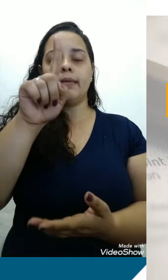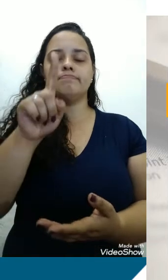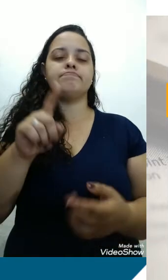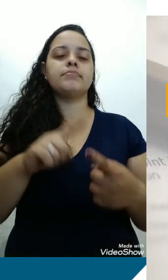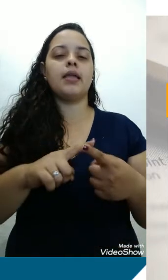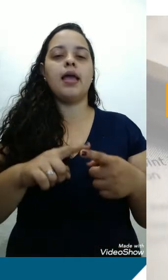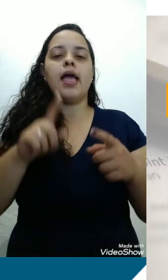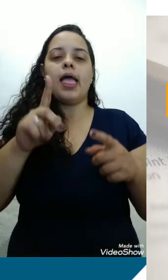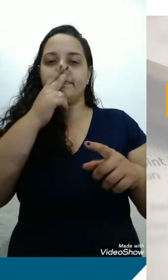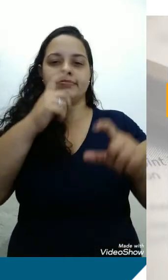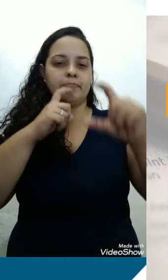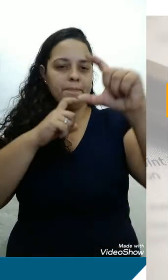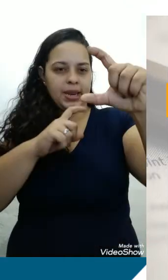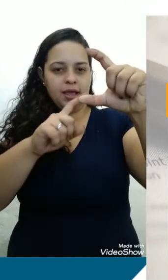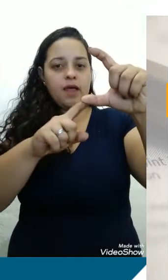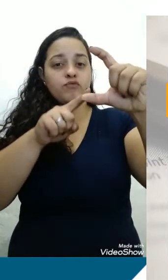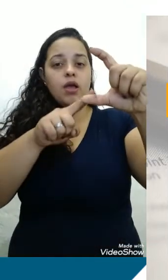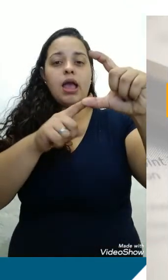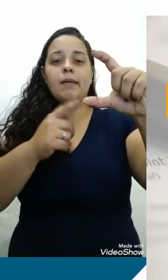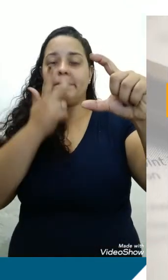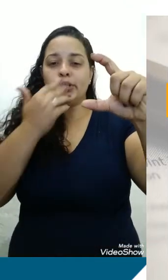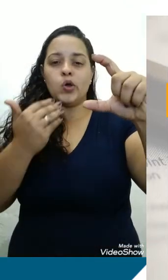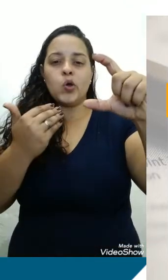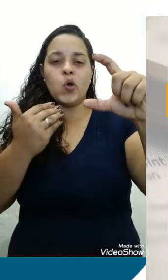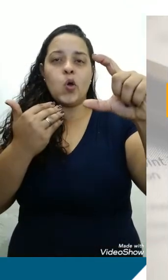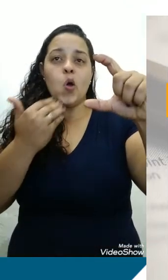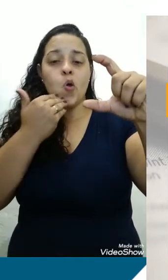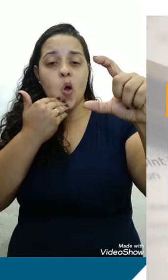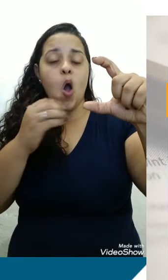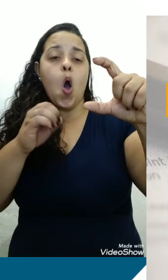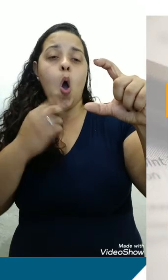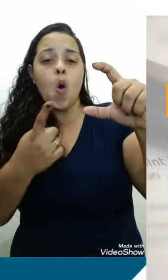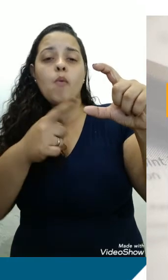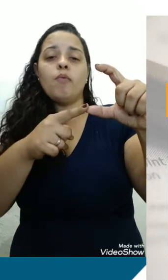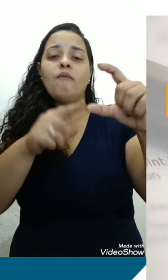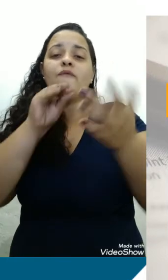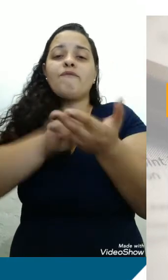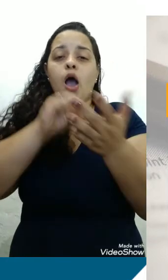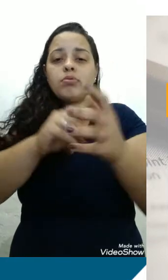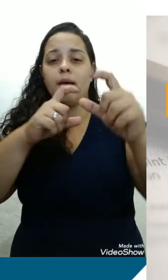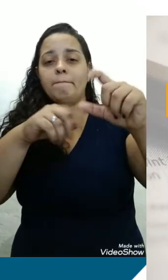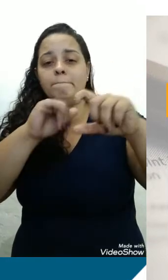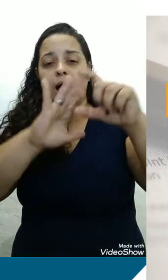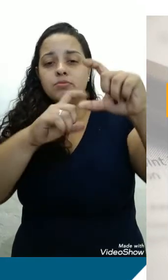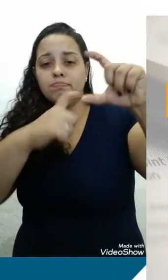As partes embrionárias são parágrafos que ficam mal ou pouco desenvolvidos no decorrer da redação.